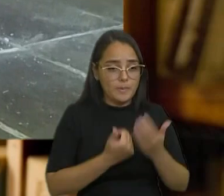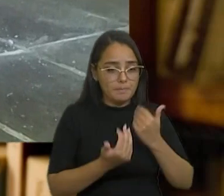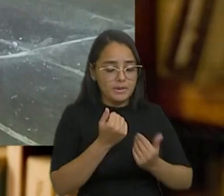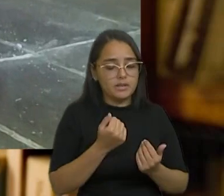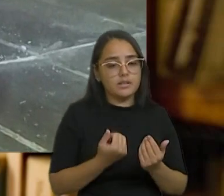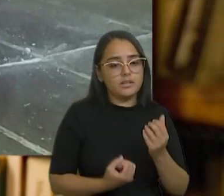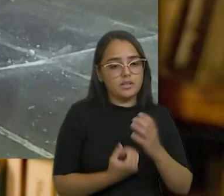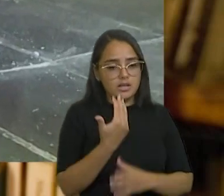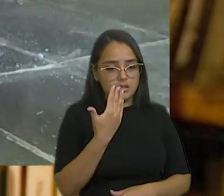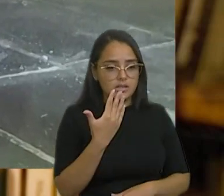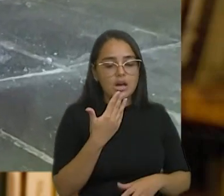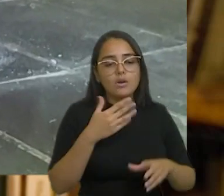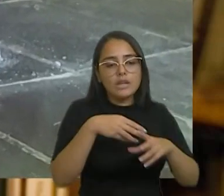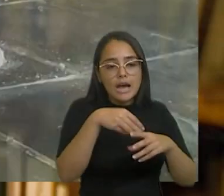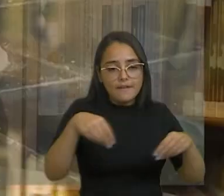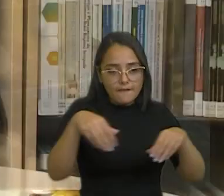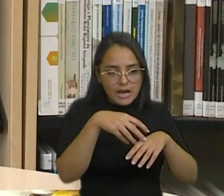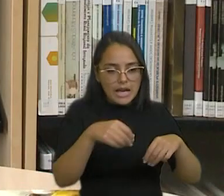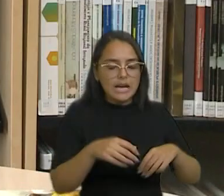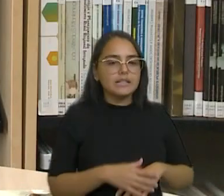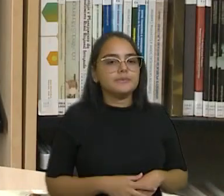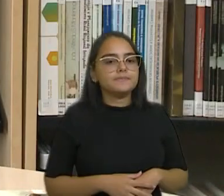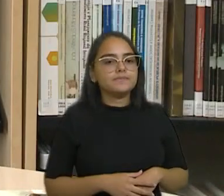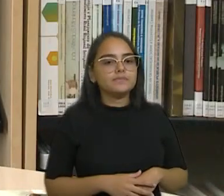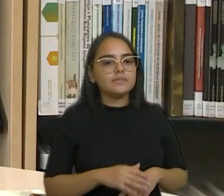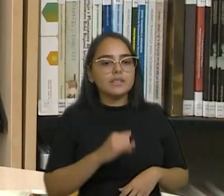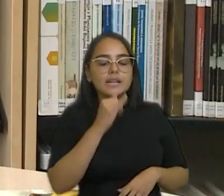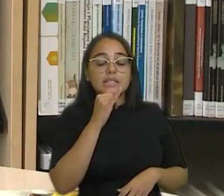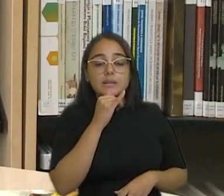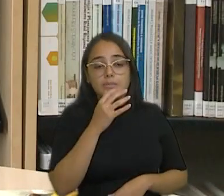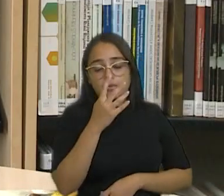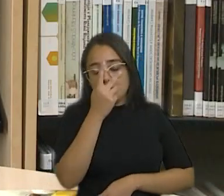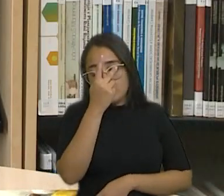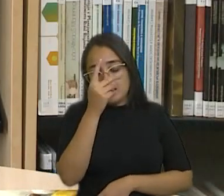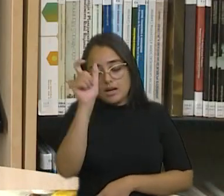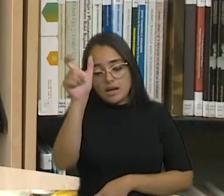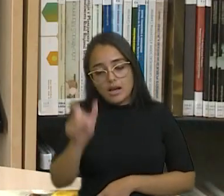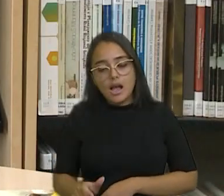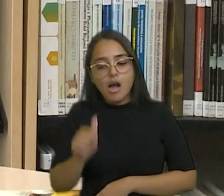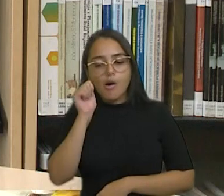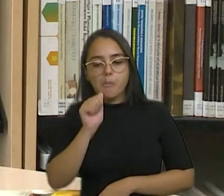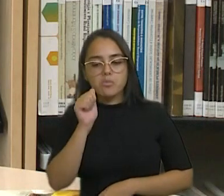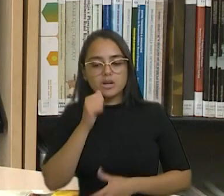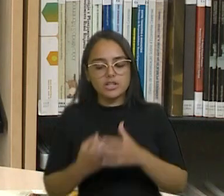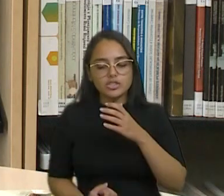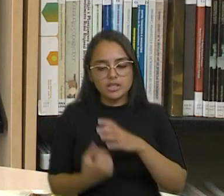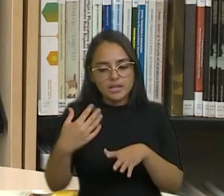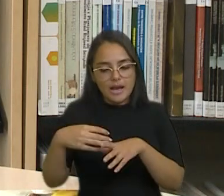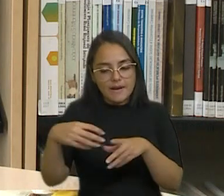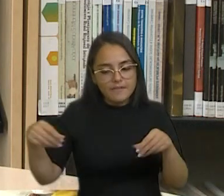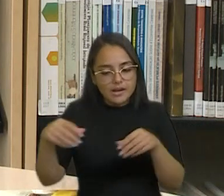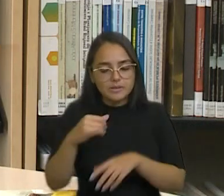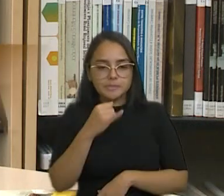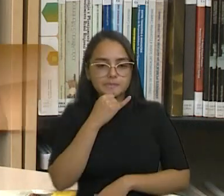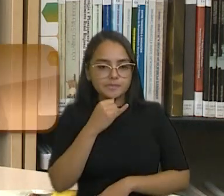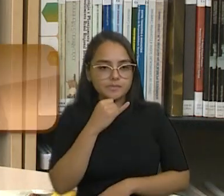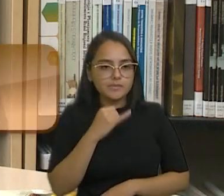detalhe importante com relação à participação feminina no processo de produção da farinha. Por